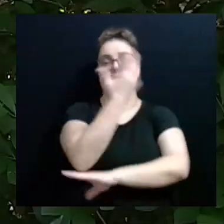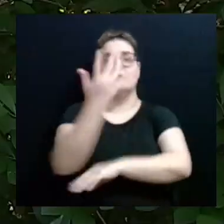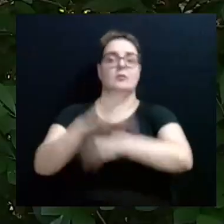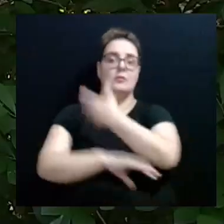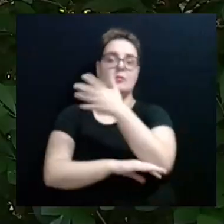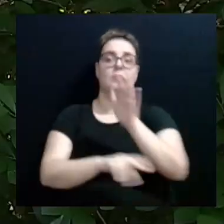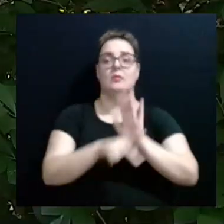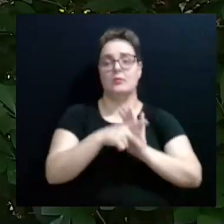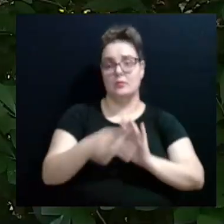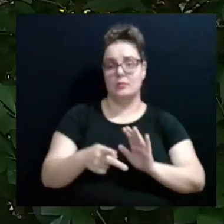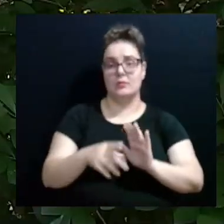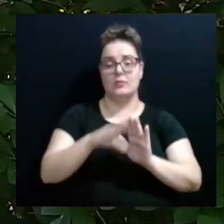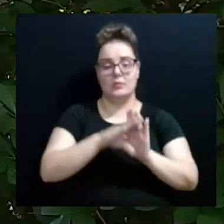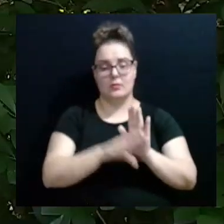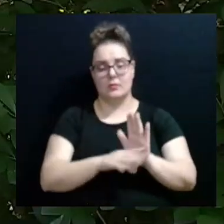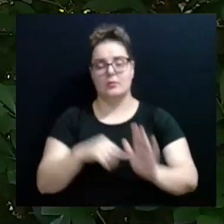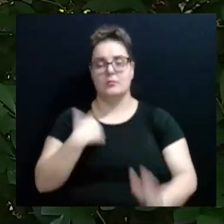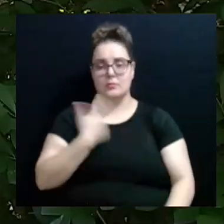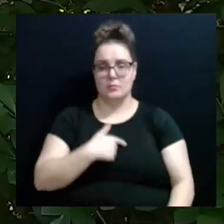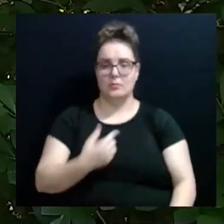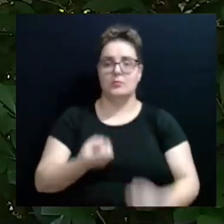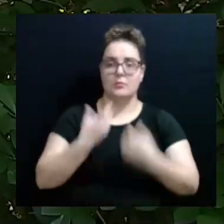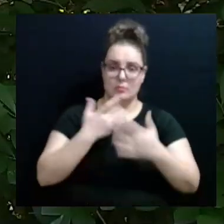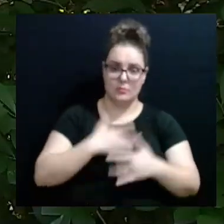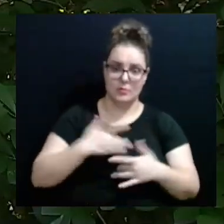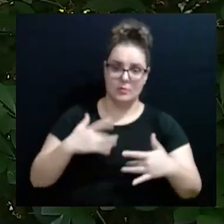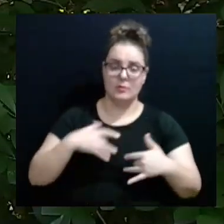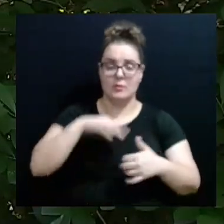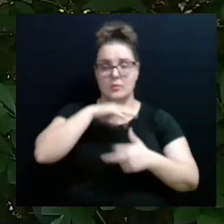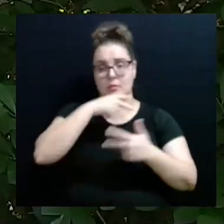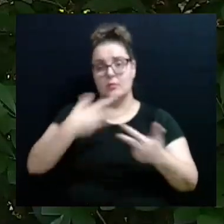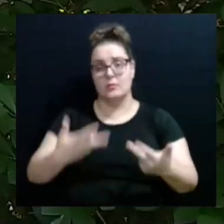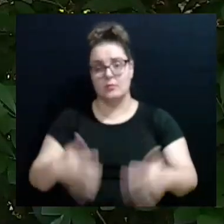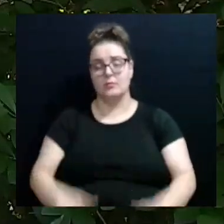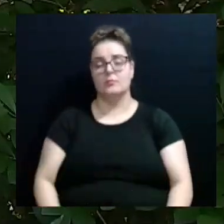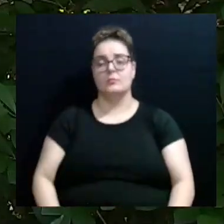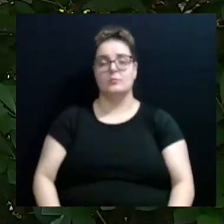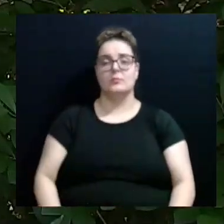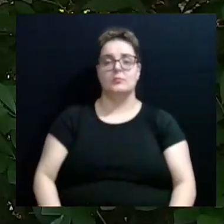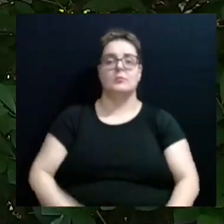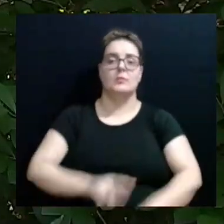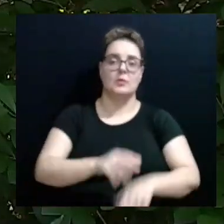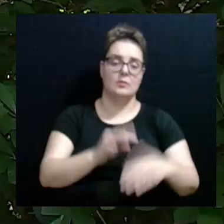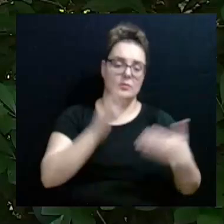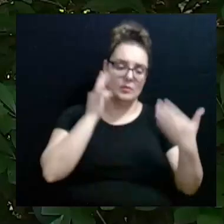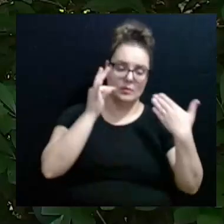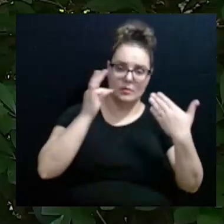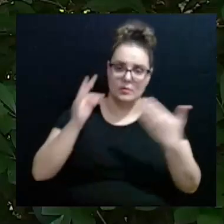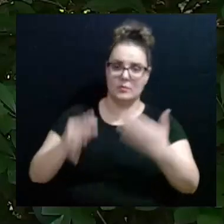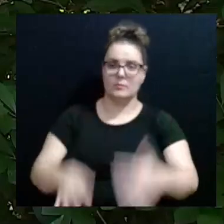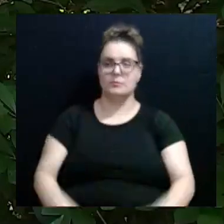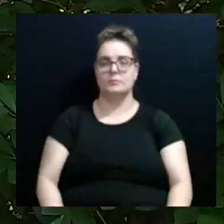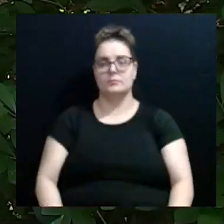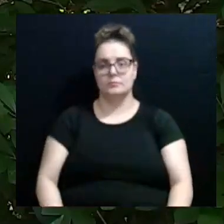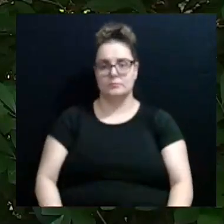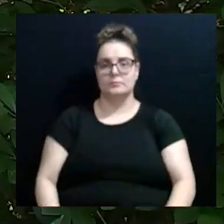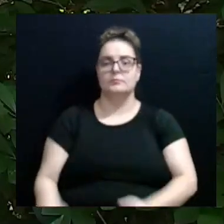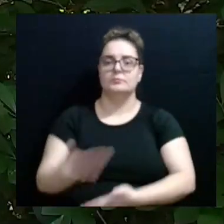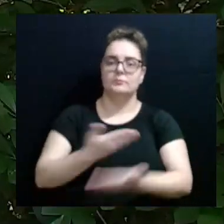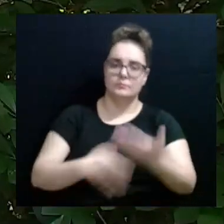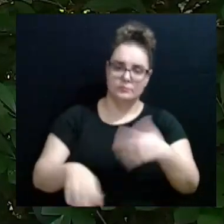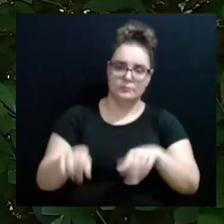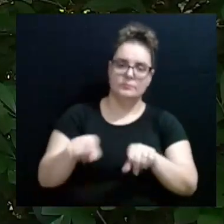programa de bem-estar animal aqui. Então ele passa por uma série de terapias integrativas também. Então ele tem tratamento